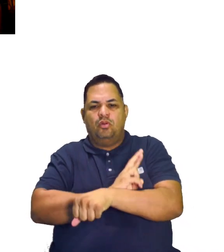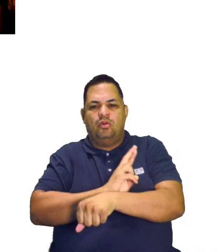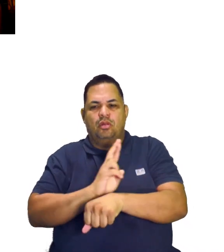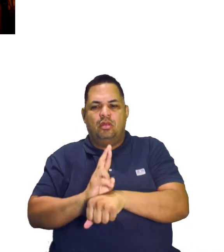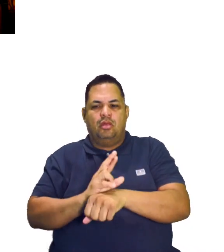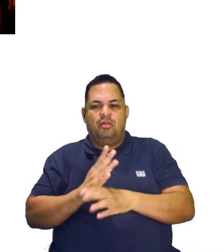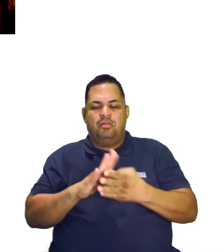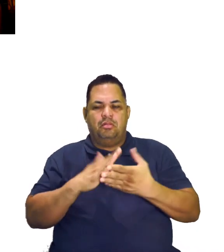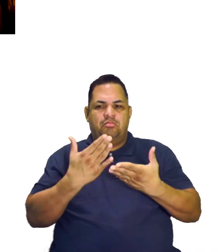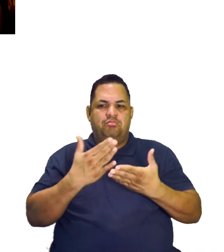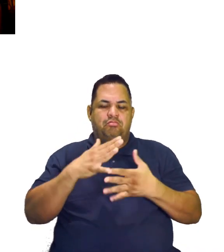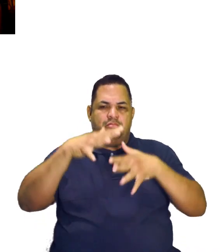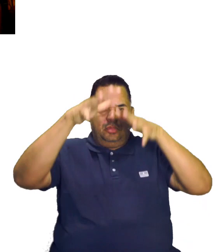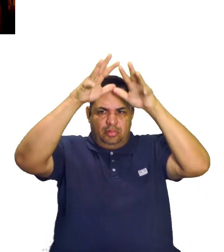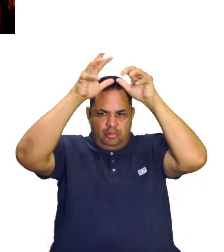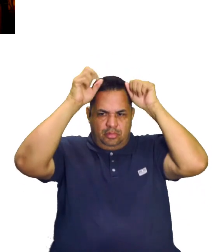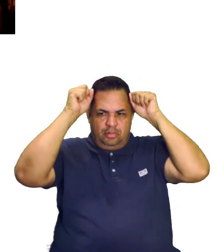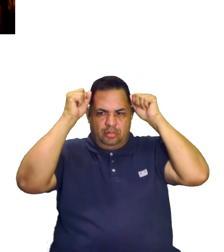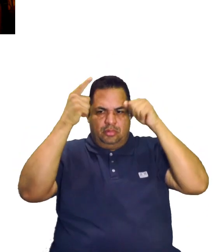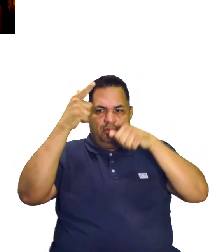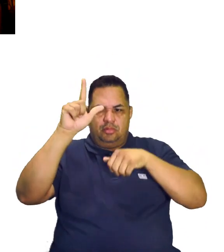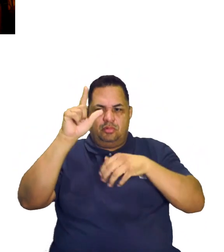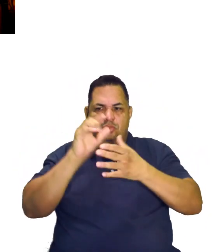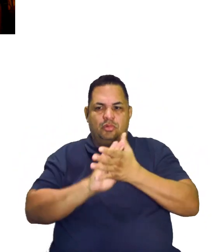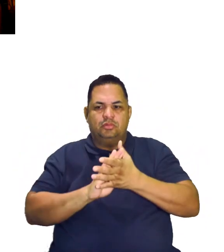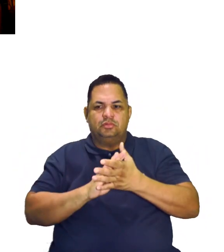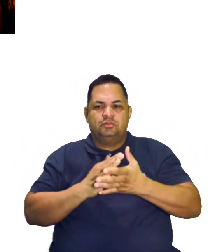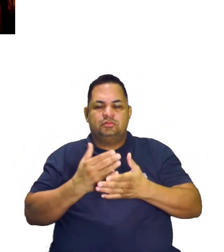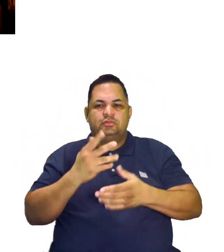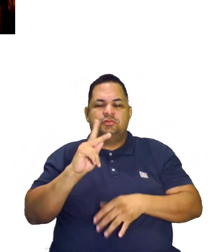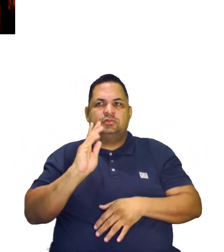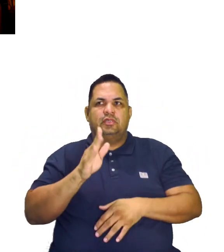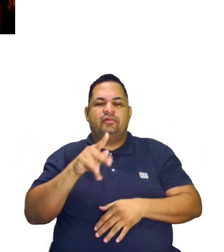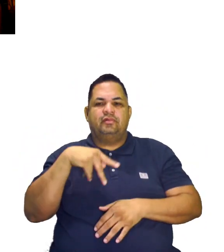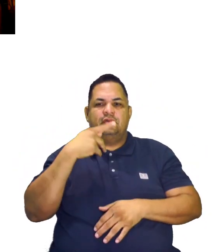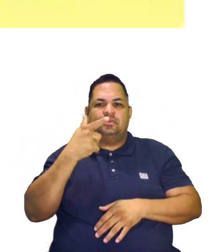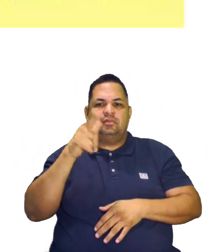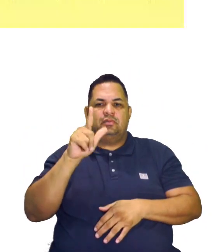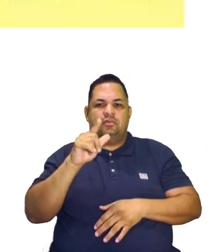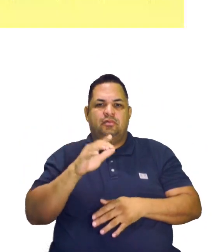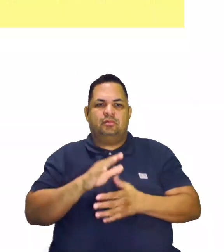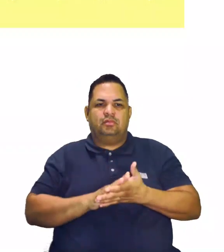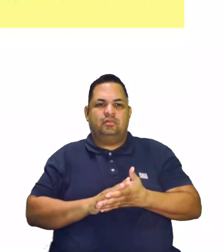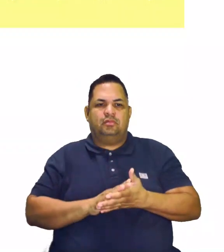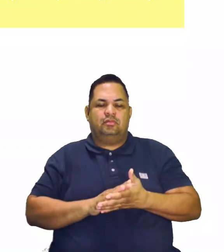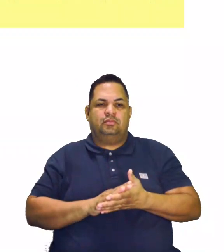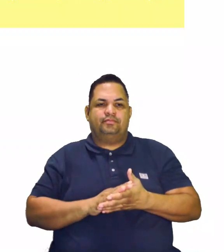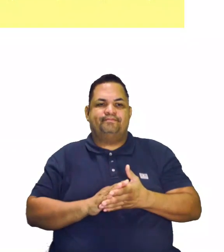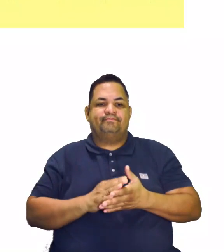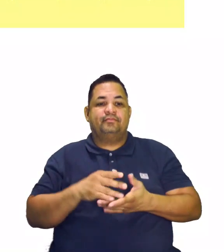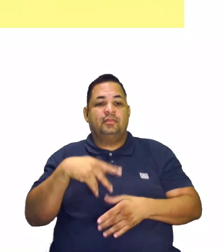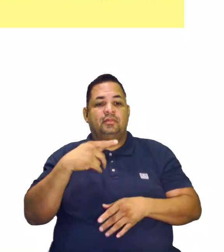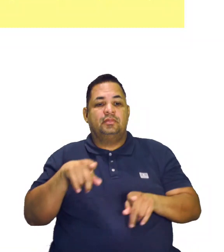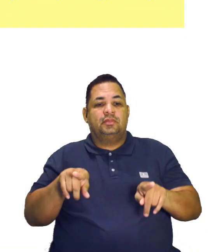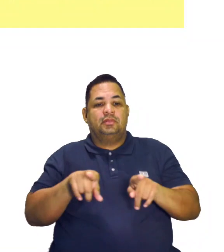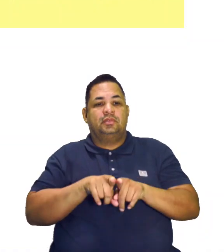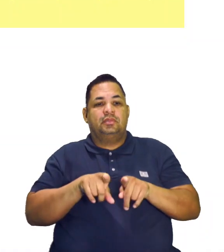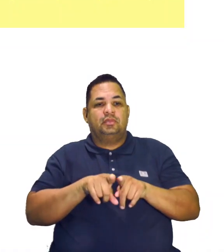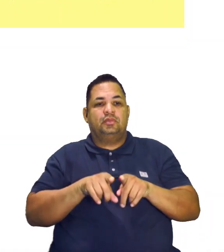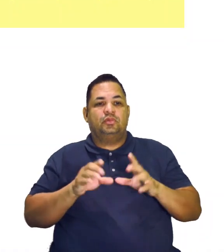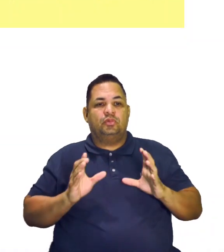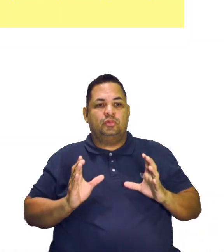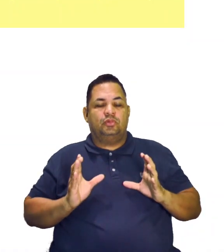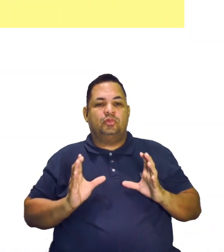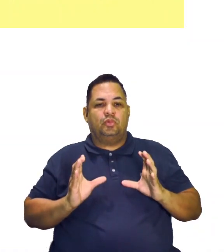de dança, que tem a ver com os marinheiros, já falei isso em outra aula. E falamos também da